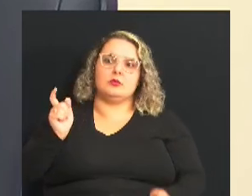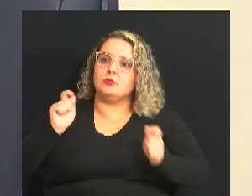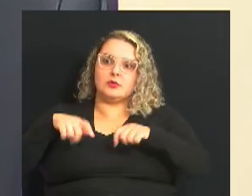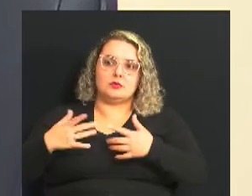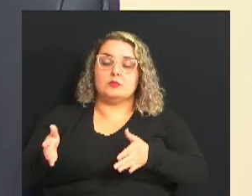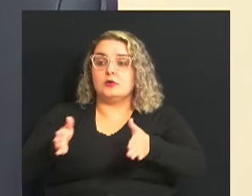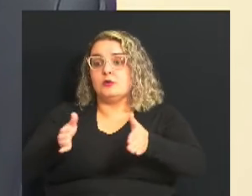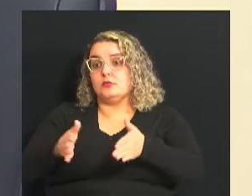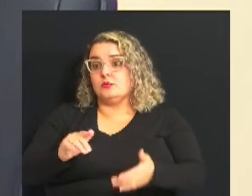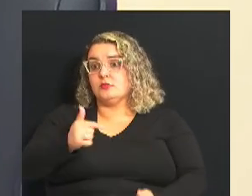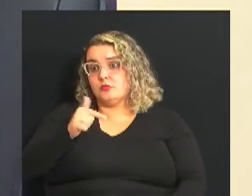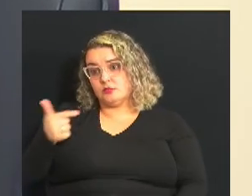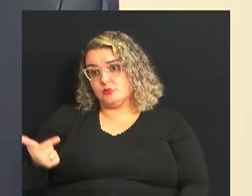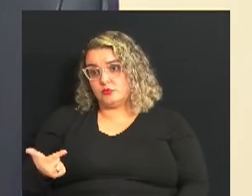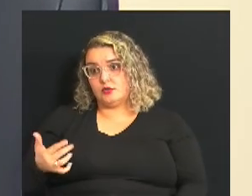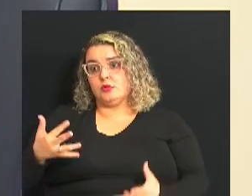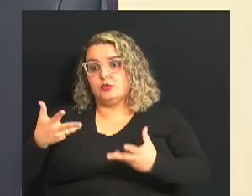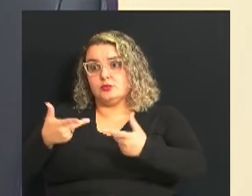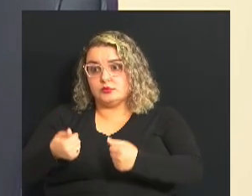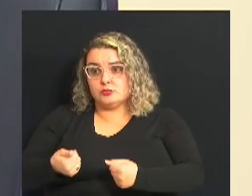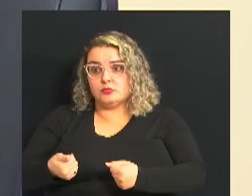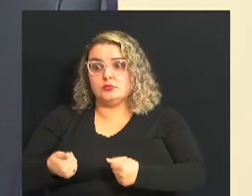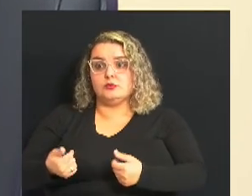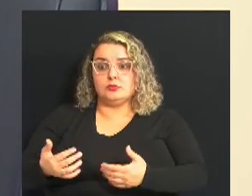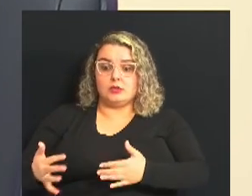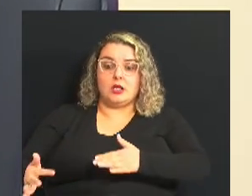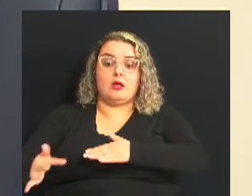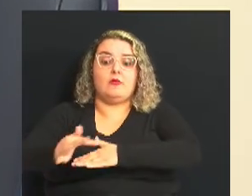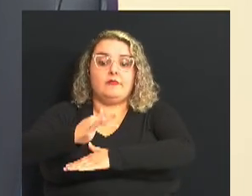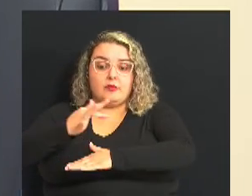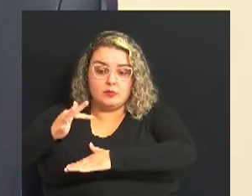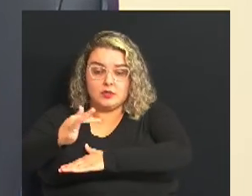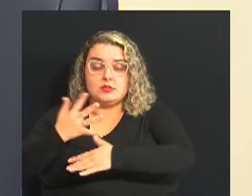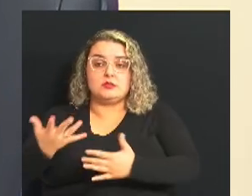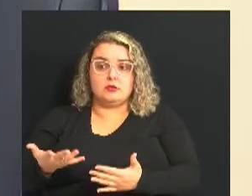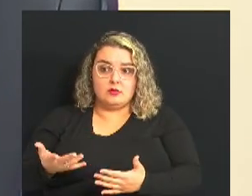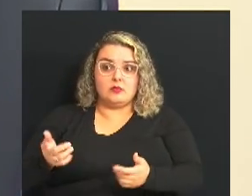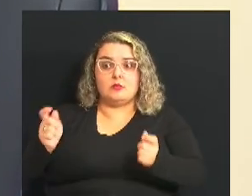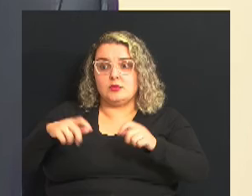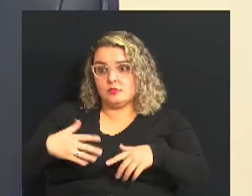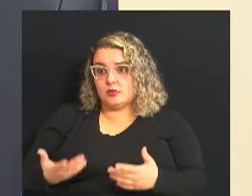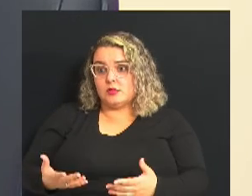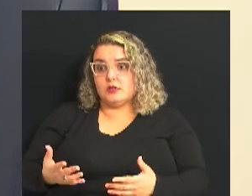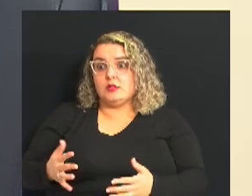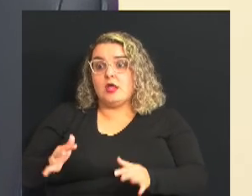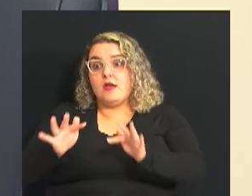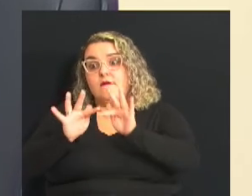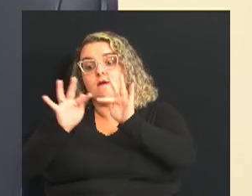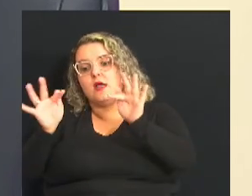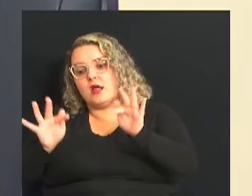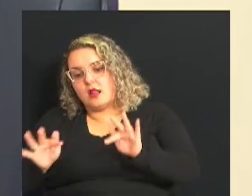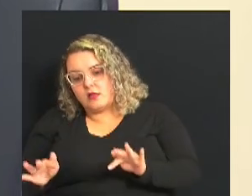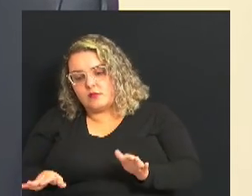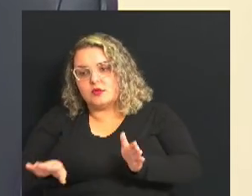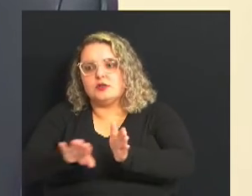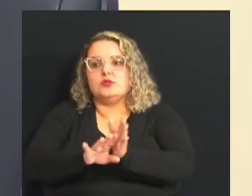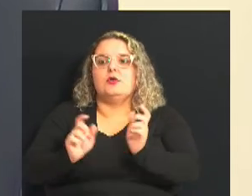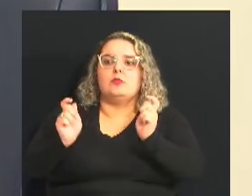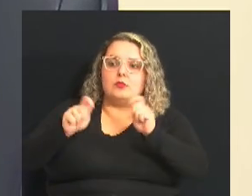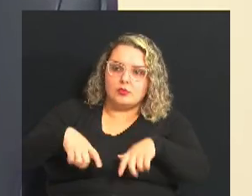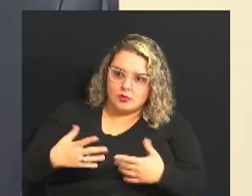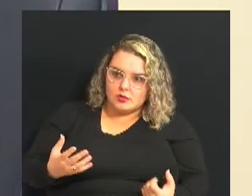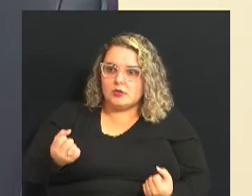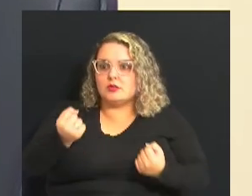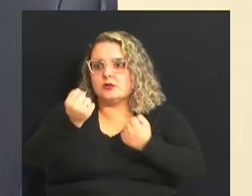porque não tinha toda essa formalização e essas possibilidades que, felizmente, acho que nós estamos chegando agora no final para tornar possível esse apoio